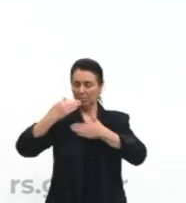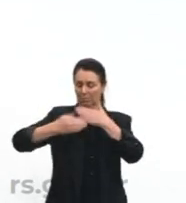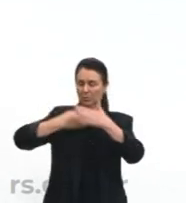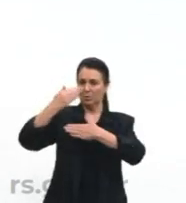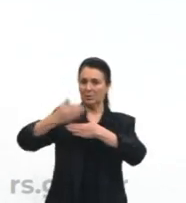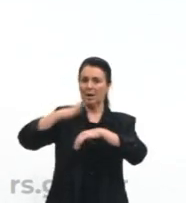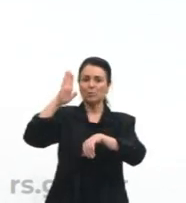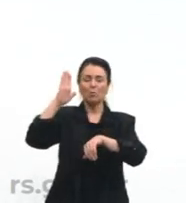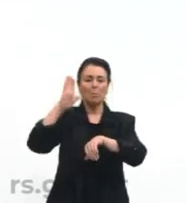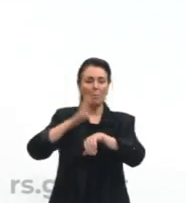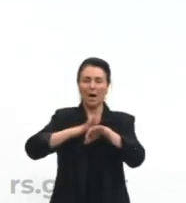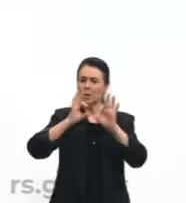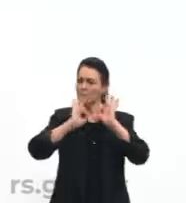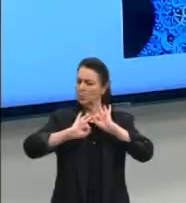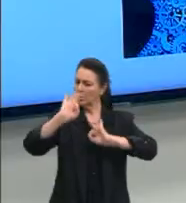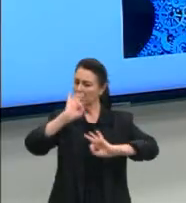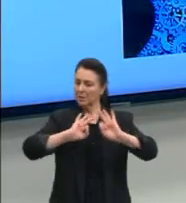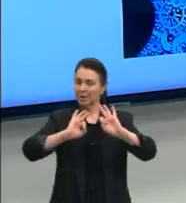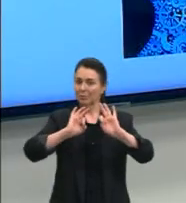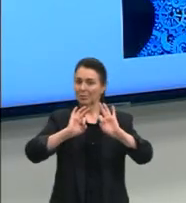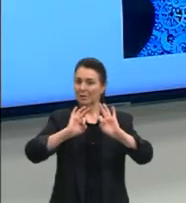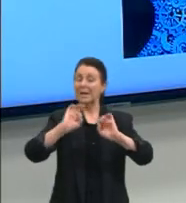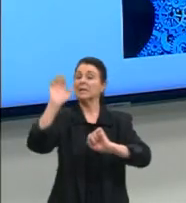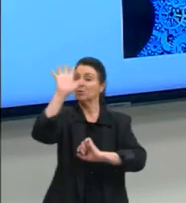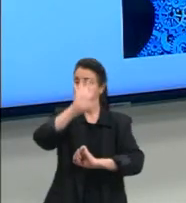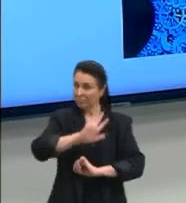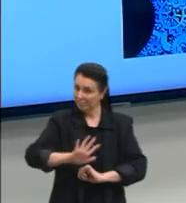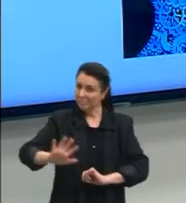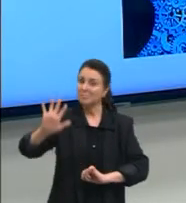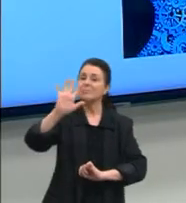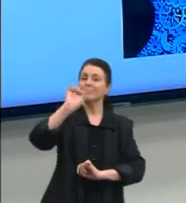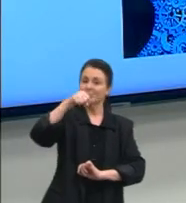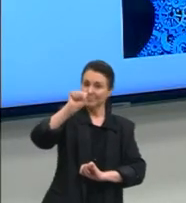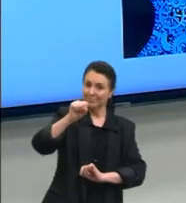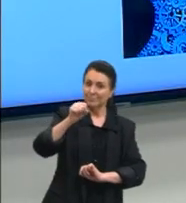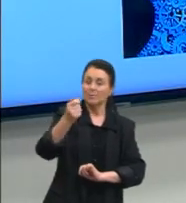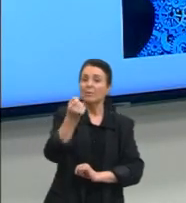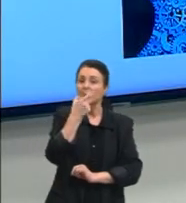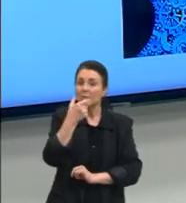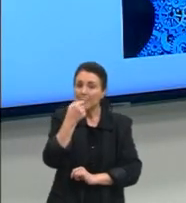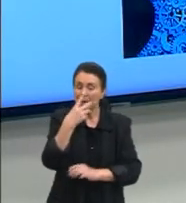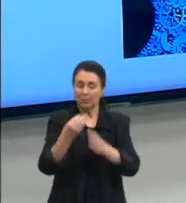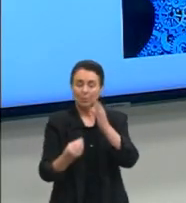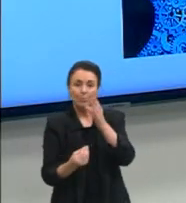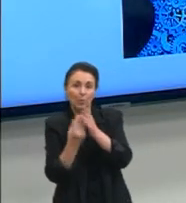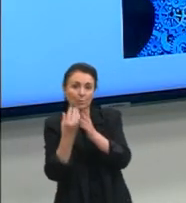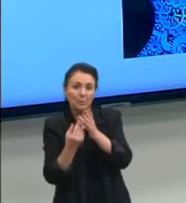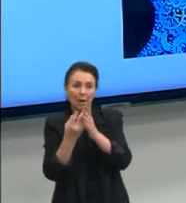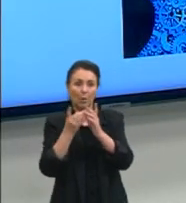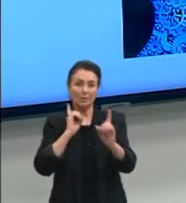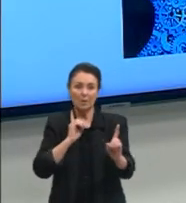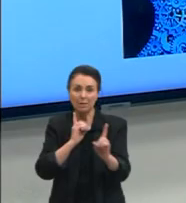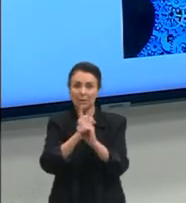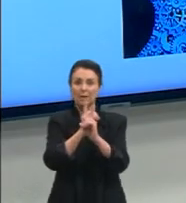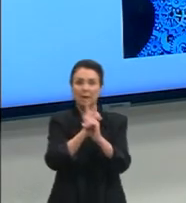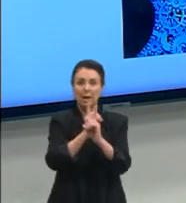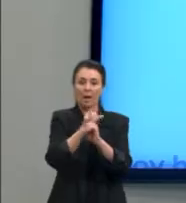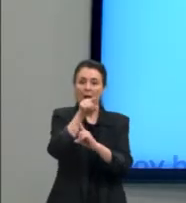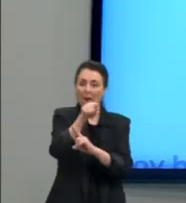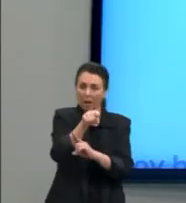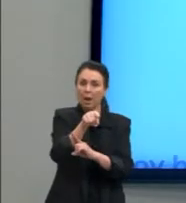ele é generalizado ou seja esse medicamento essa promoção enfim essa descoberta e